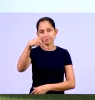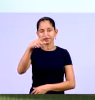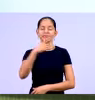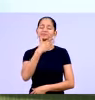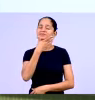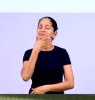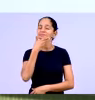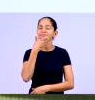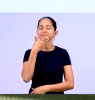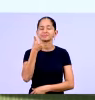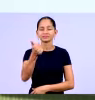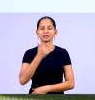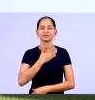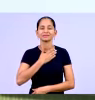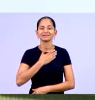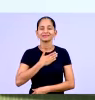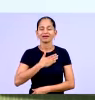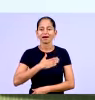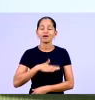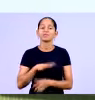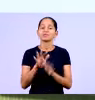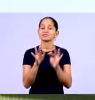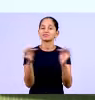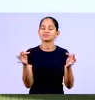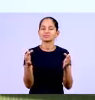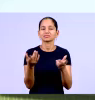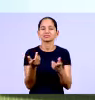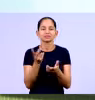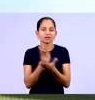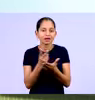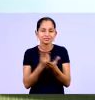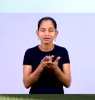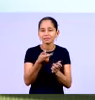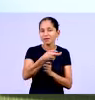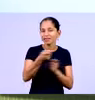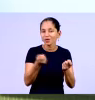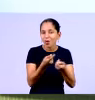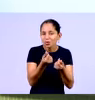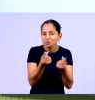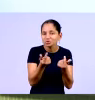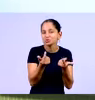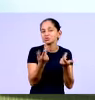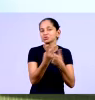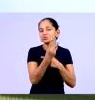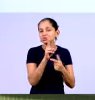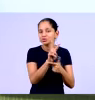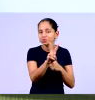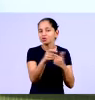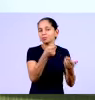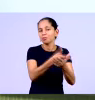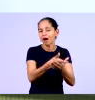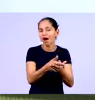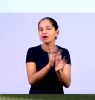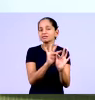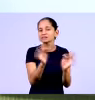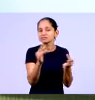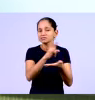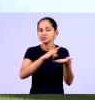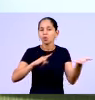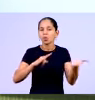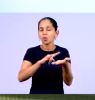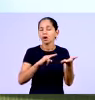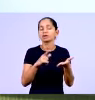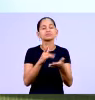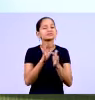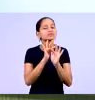Então, se há linhas de créditos específicas, tem o estímulo ao crédito. Faz com que essa ME, essa EPP,